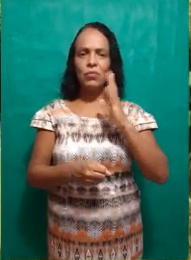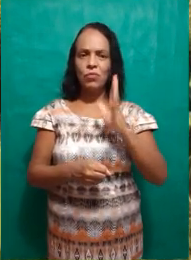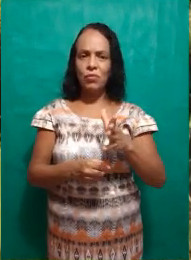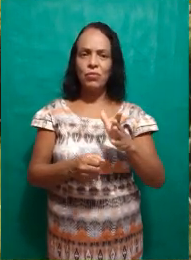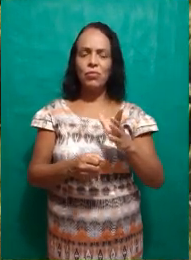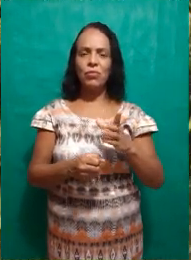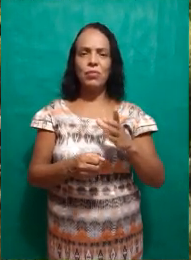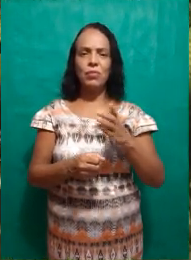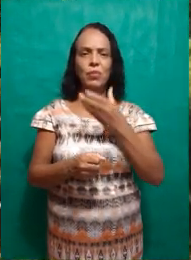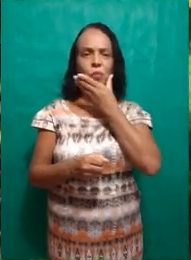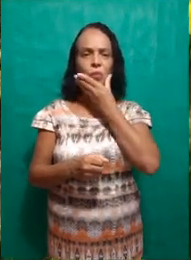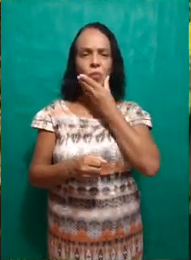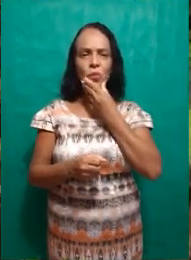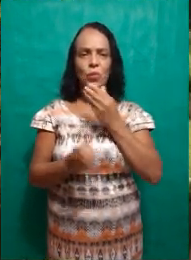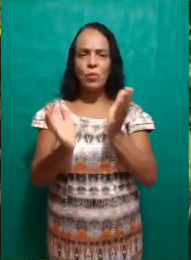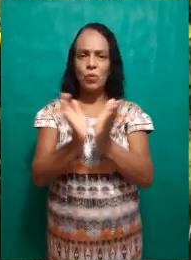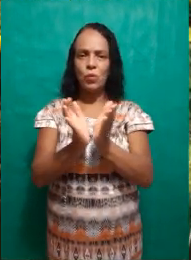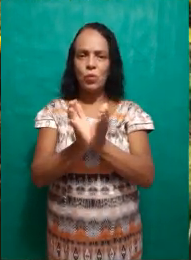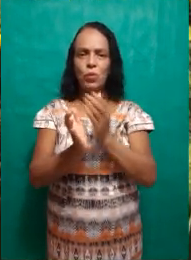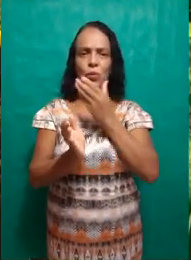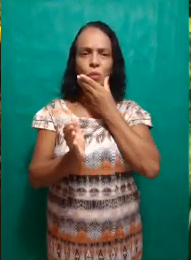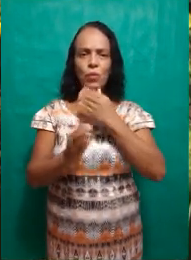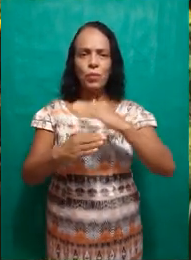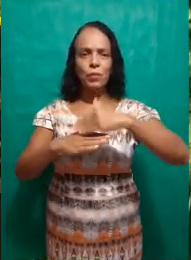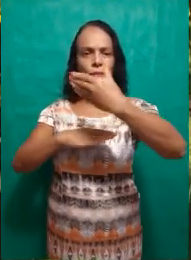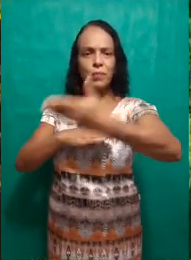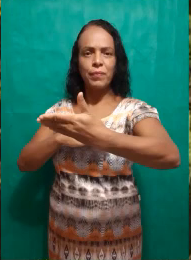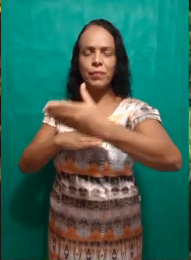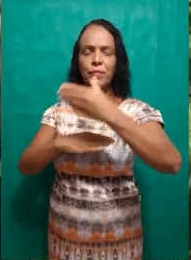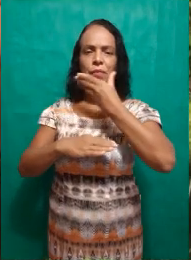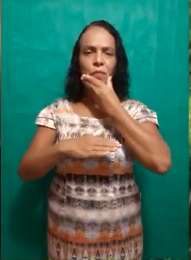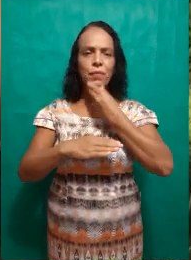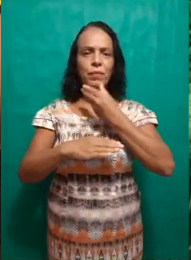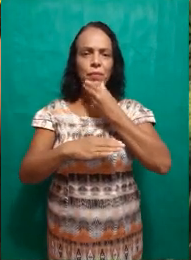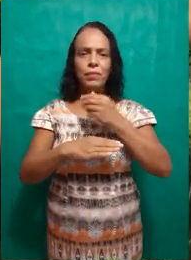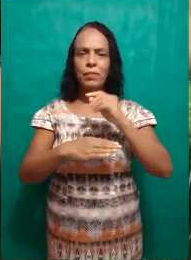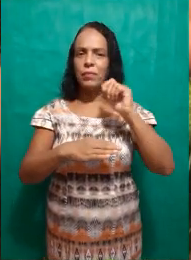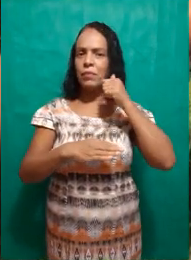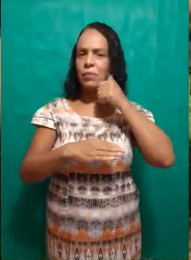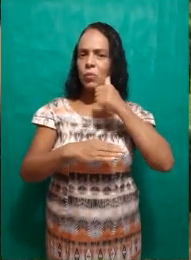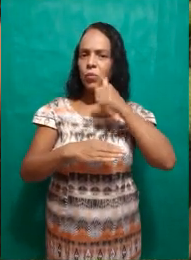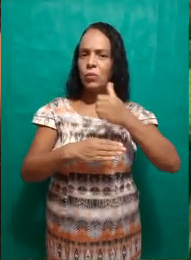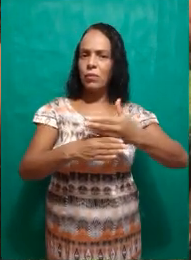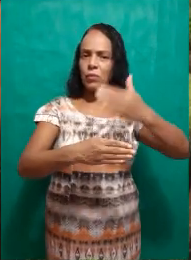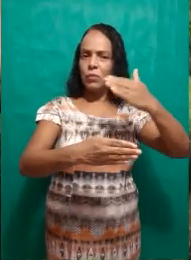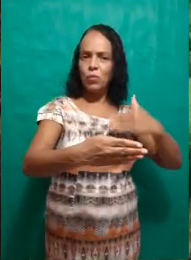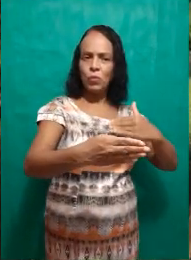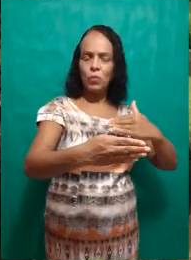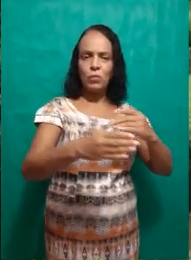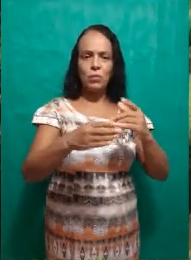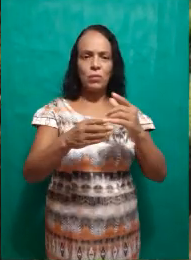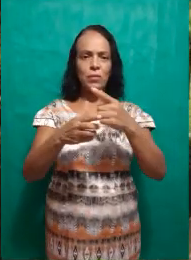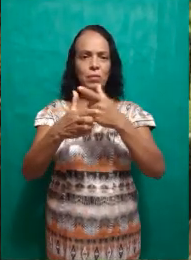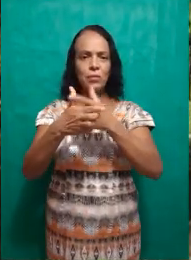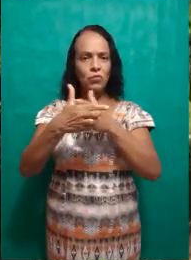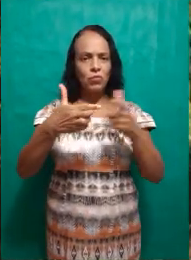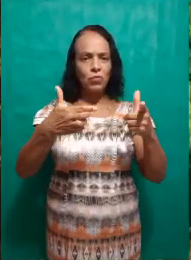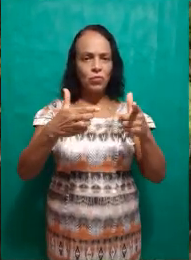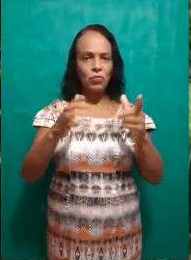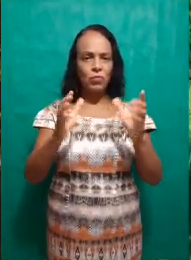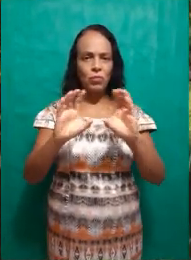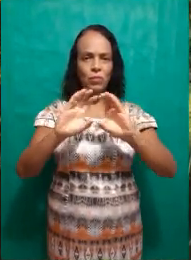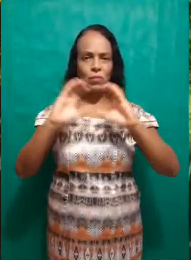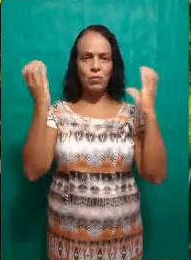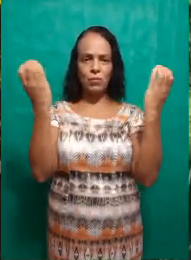de serem homens de um lado e mulheres do outro. Já